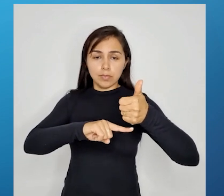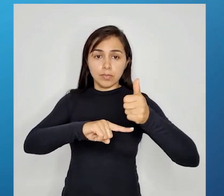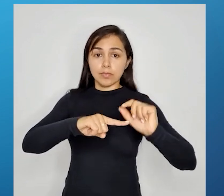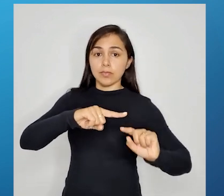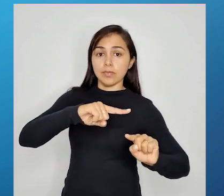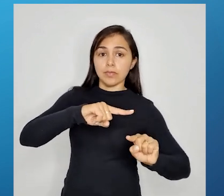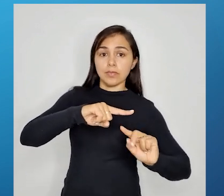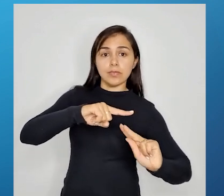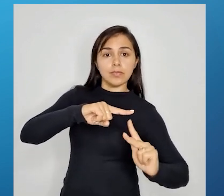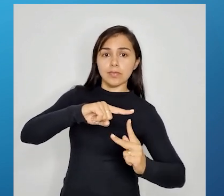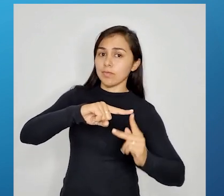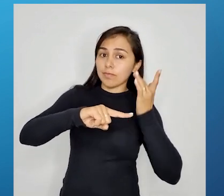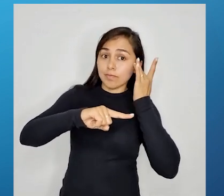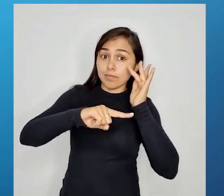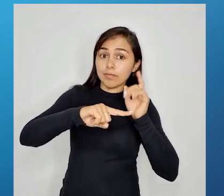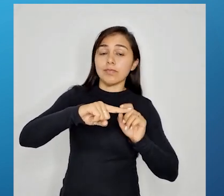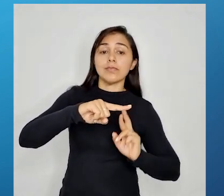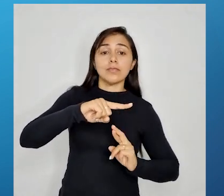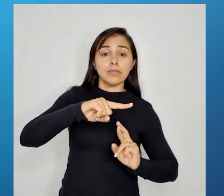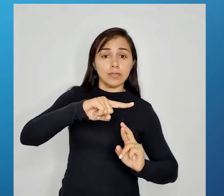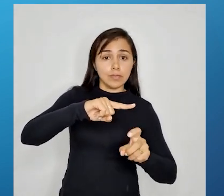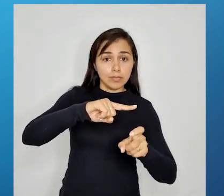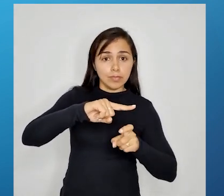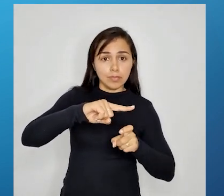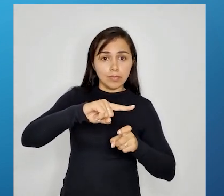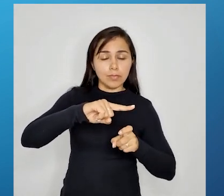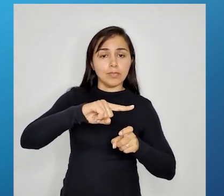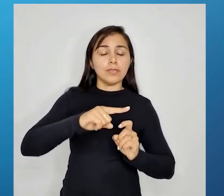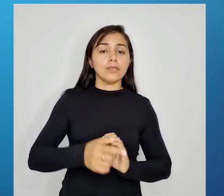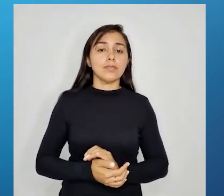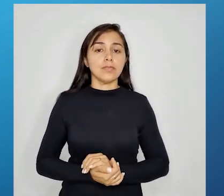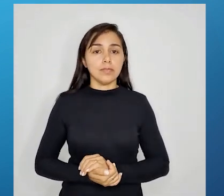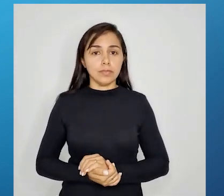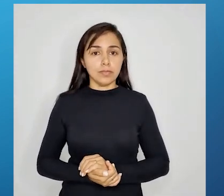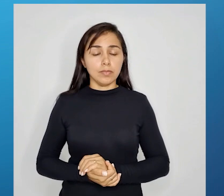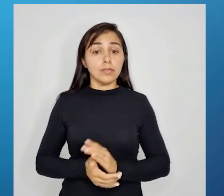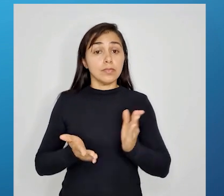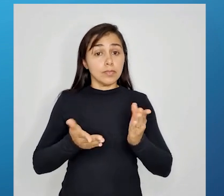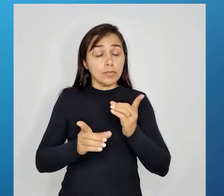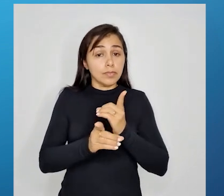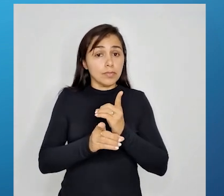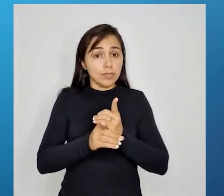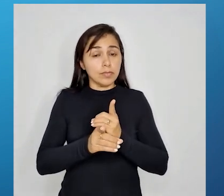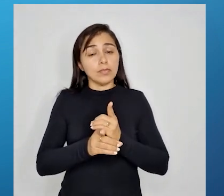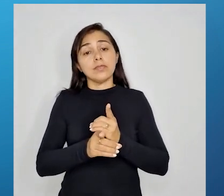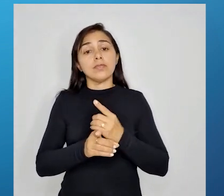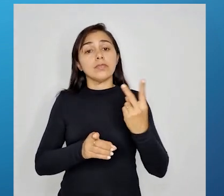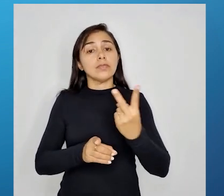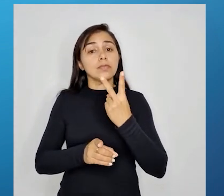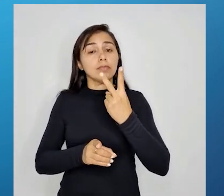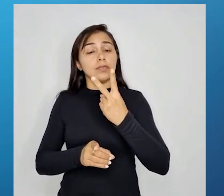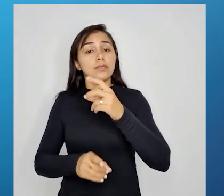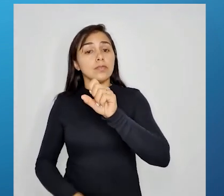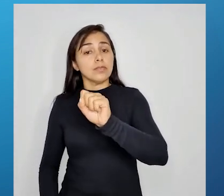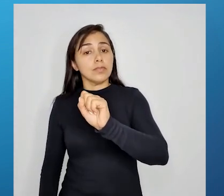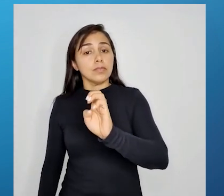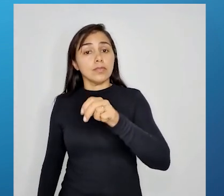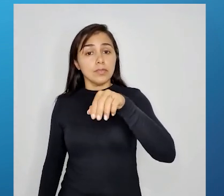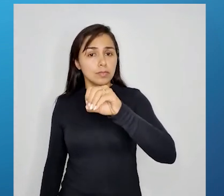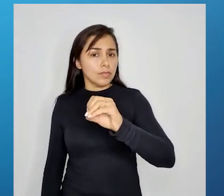cateto oposto 2,1, hipotenusa x. Agora, eu preciso do valor desse